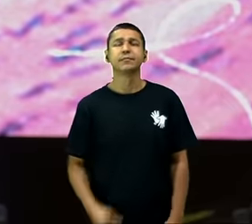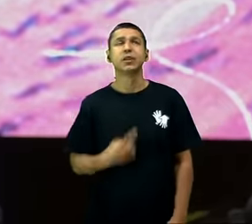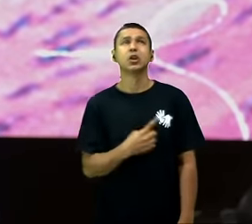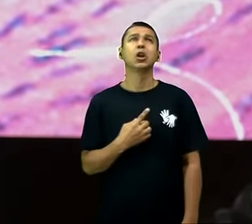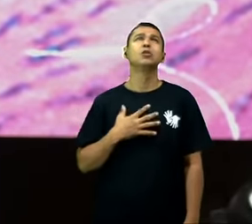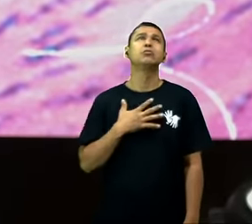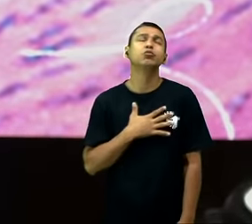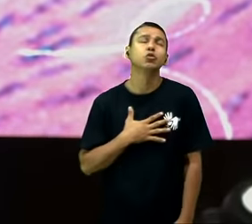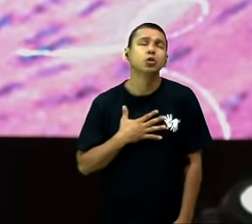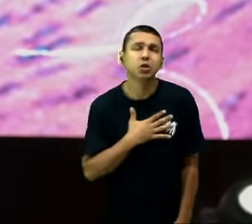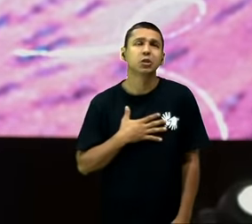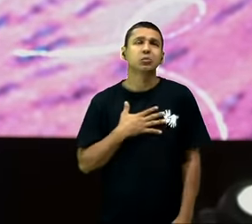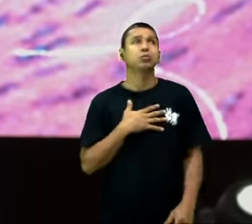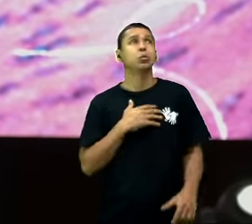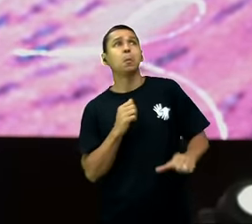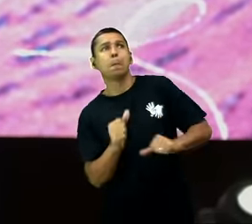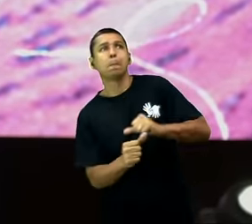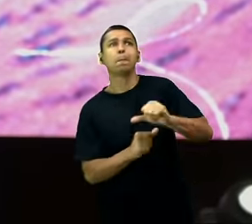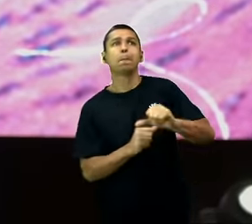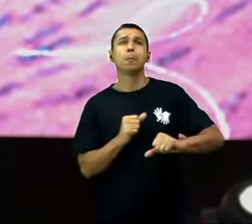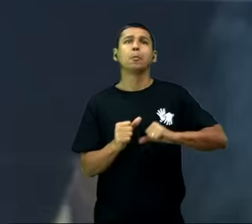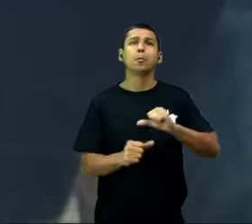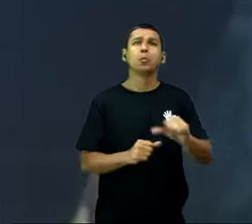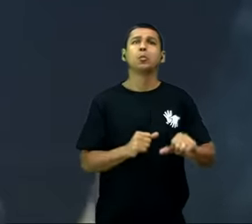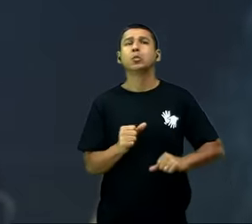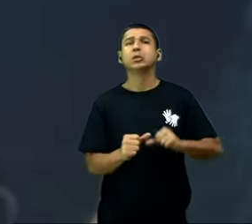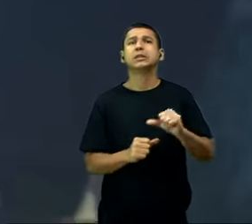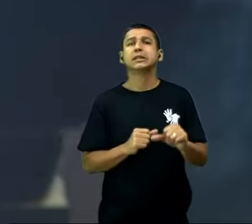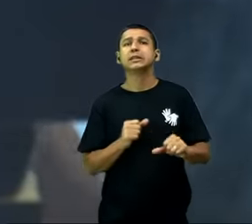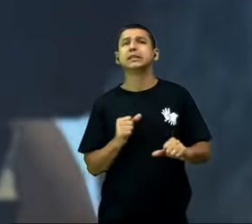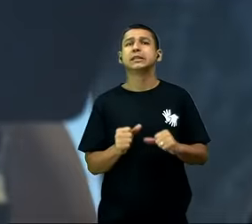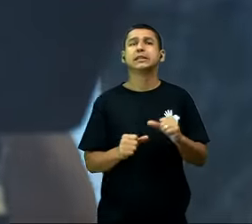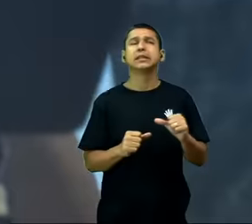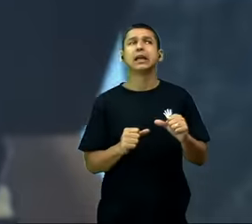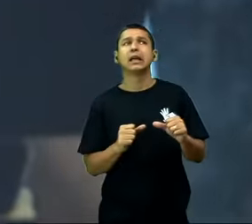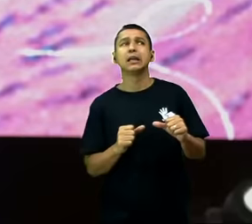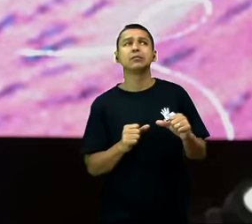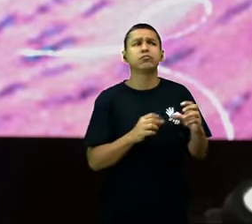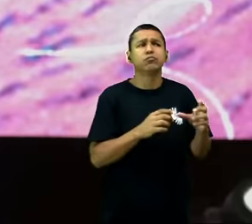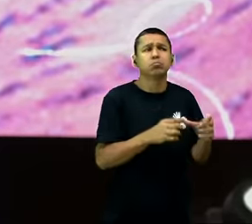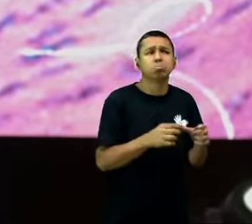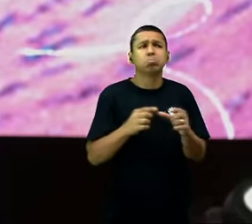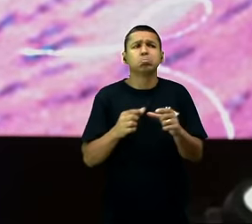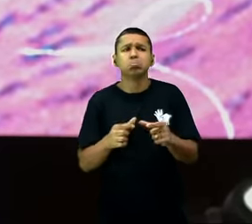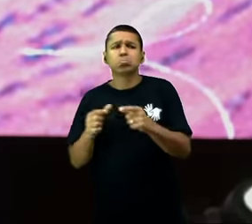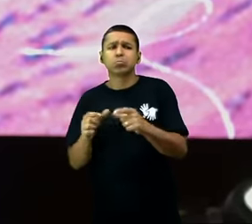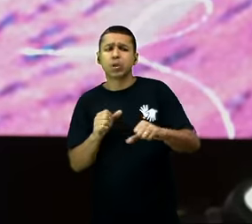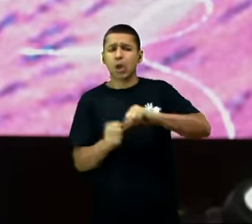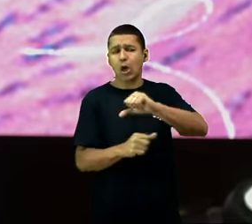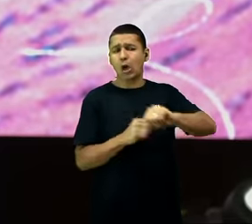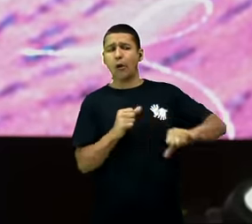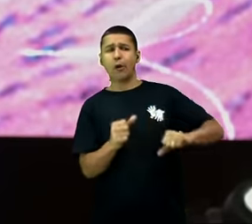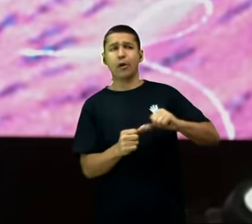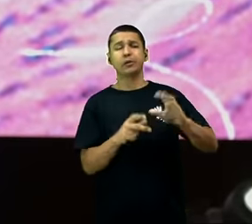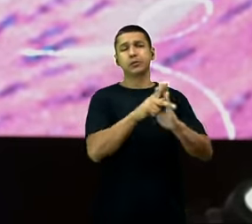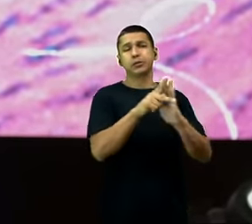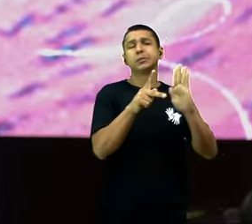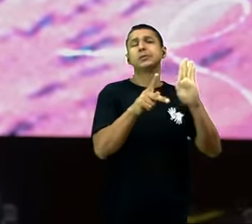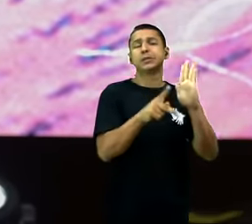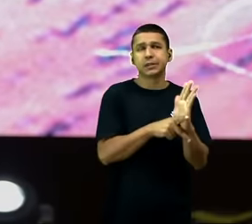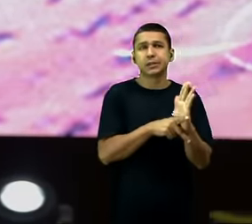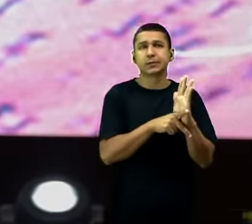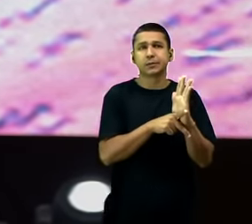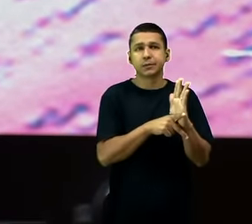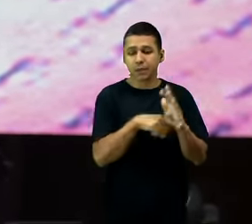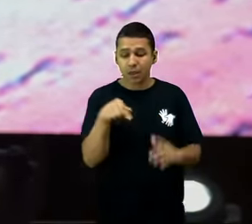de mudar o fator. A gente, na verdade, a gente gosta de mudar a ordem sobrenatural dos princípios divinos. Sabe o que Deus está